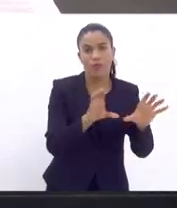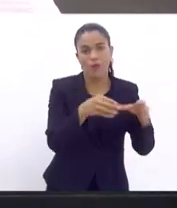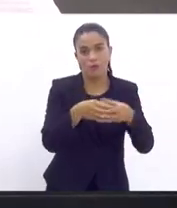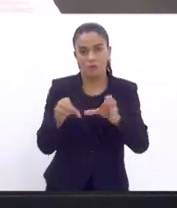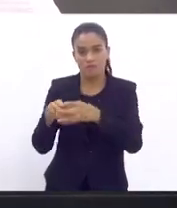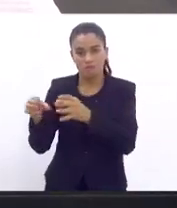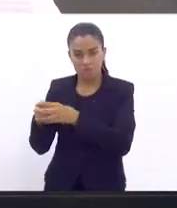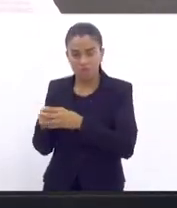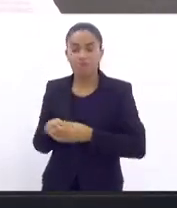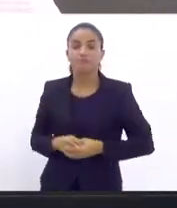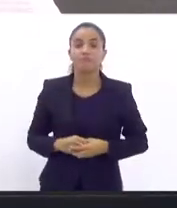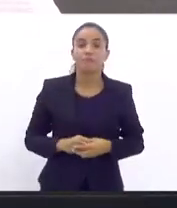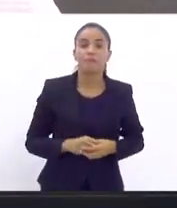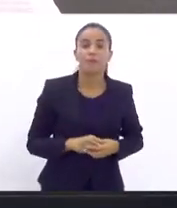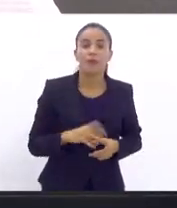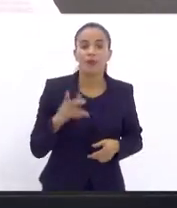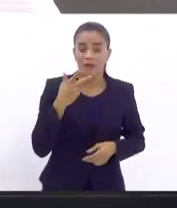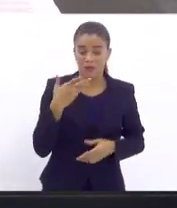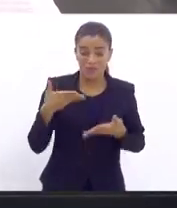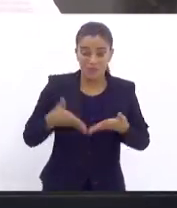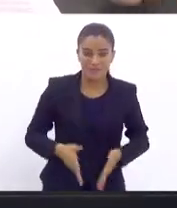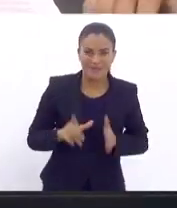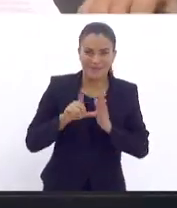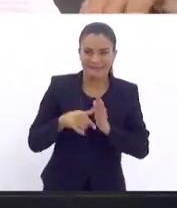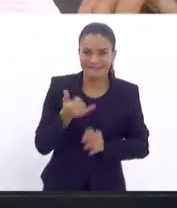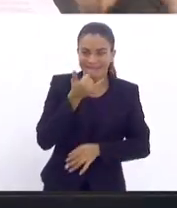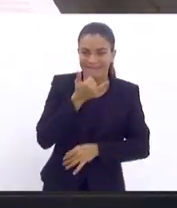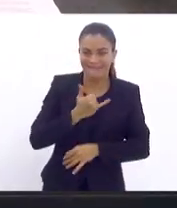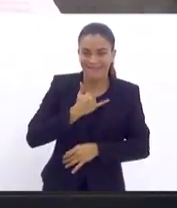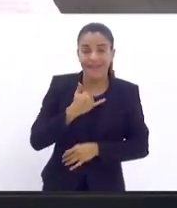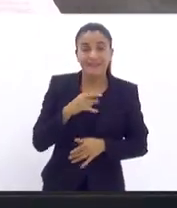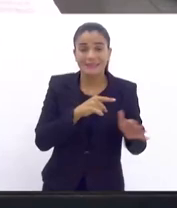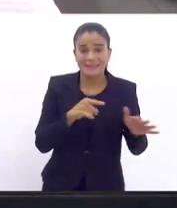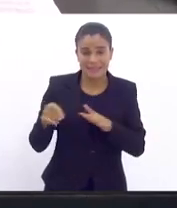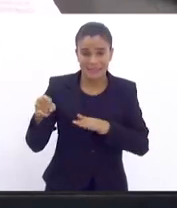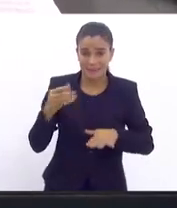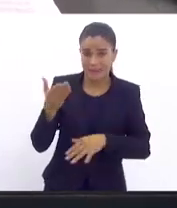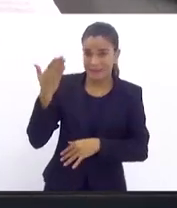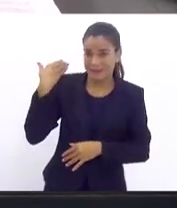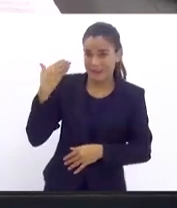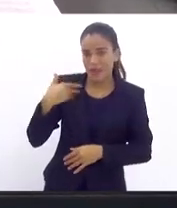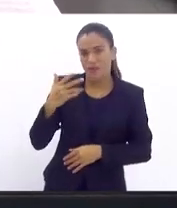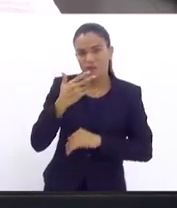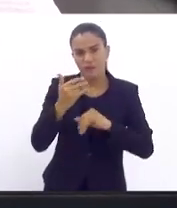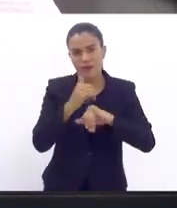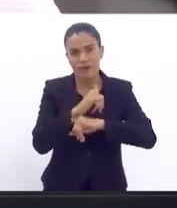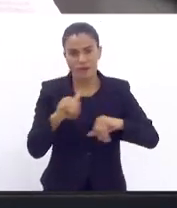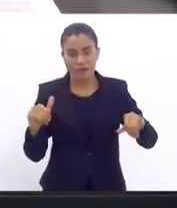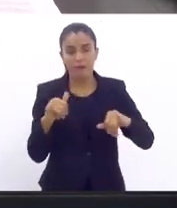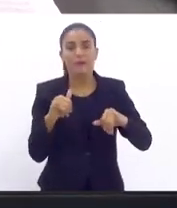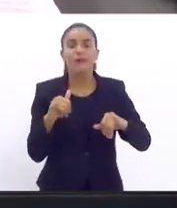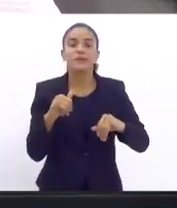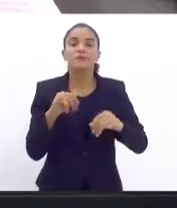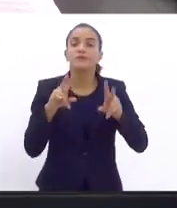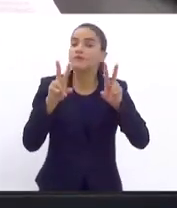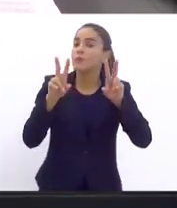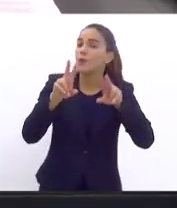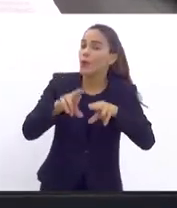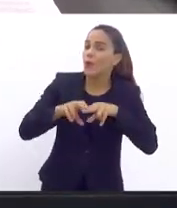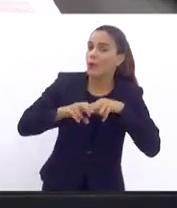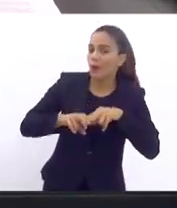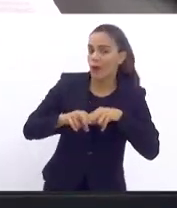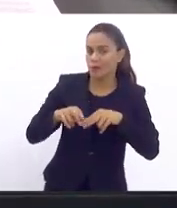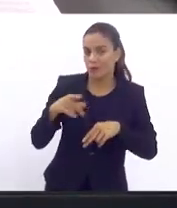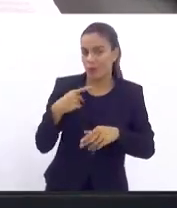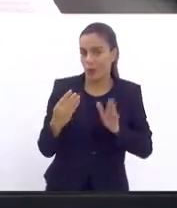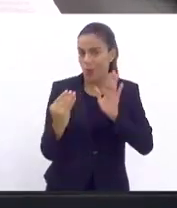desculpando antecipadamente chegar atrasado na semana passada eu havia dito que em função de não ter